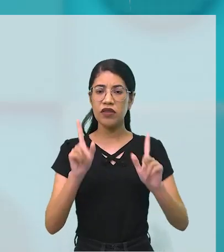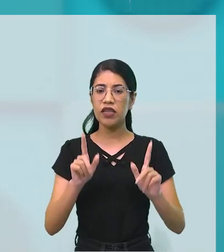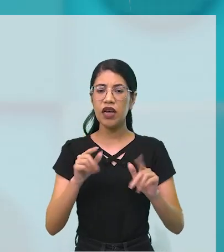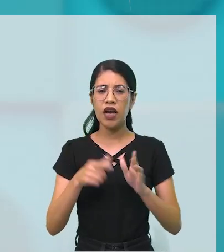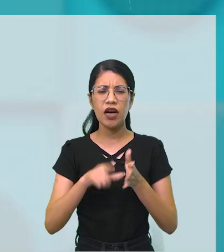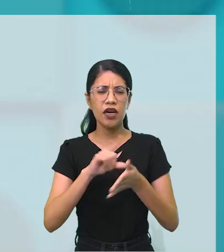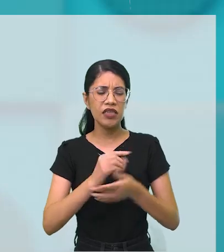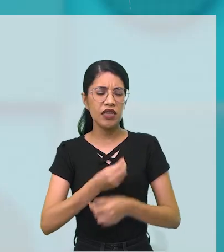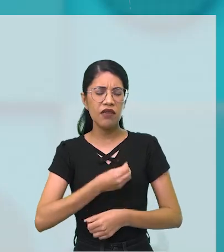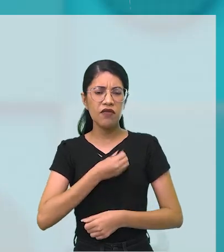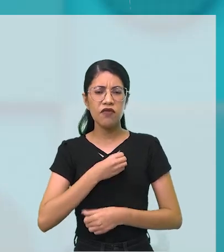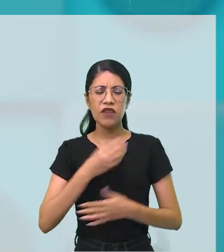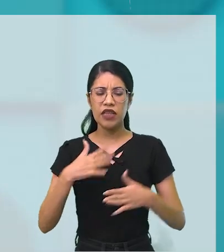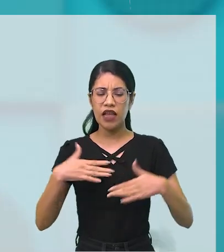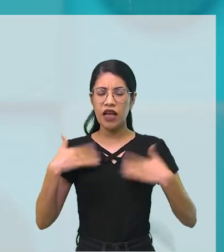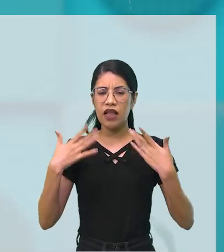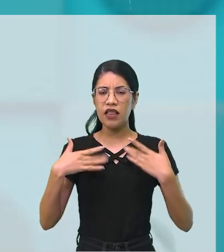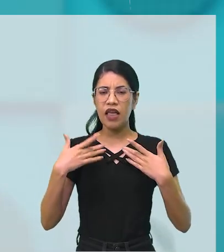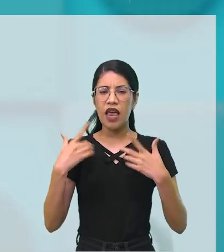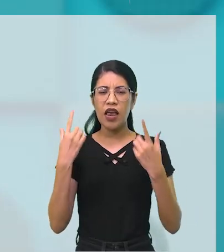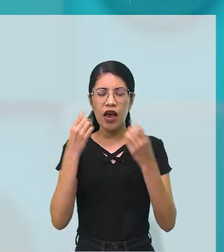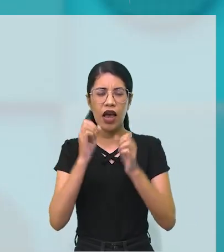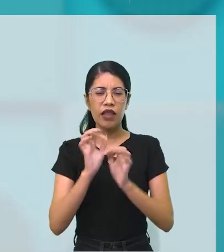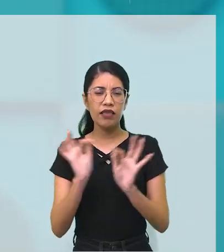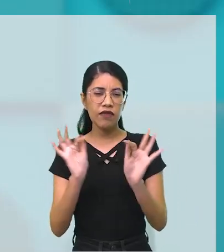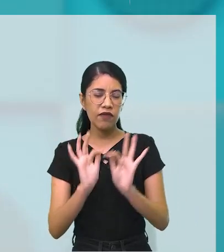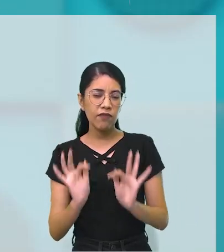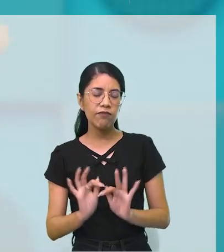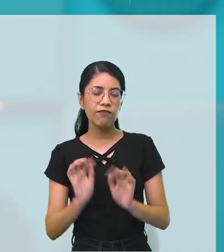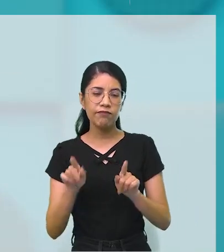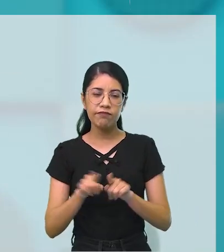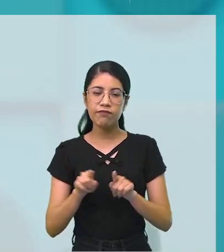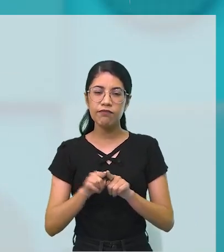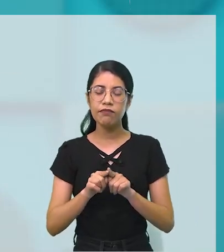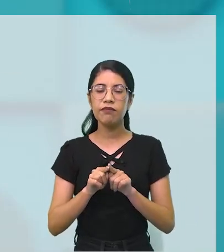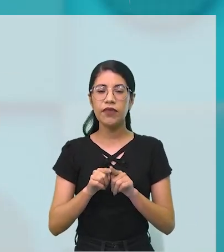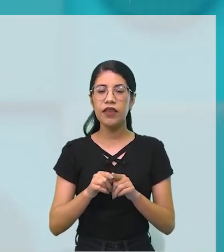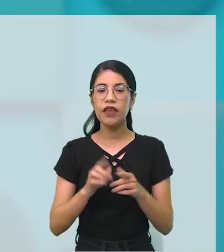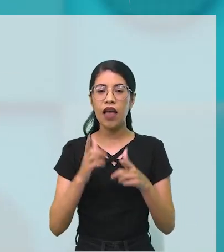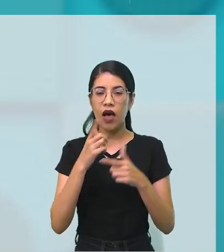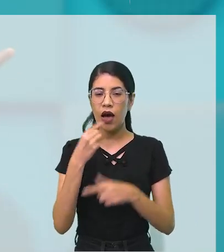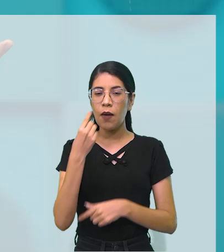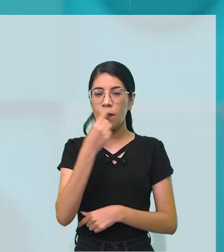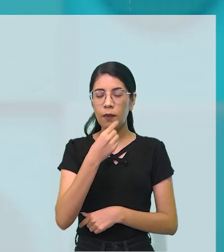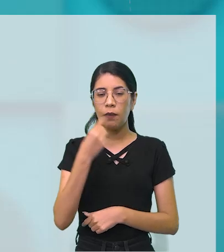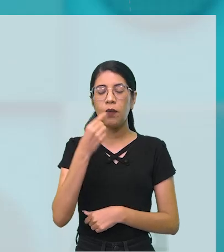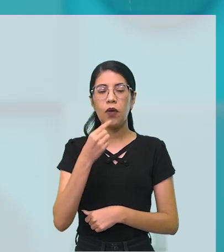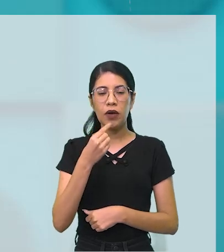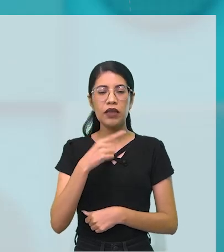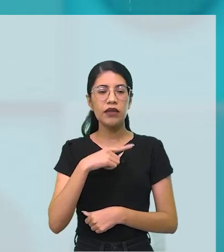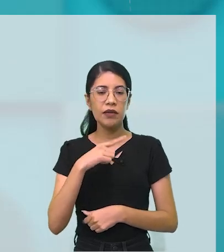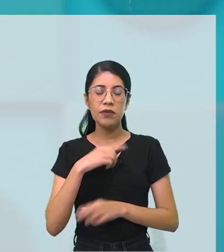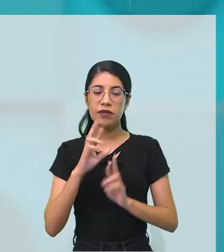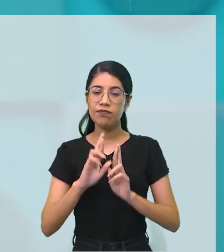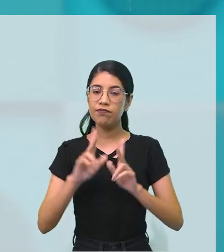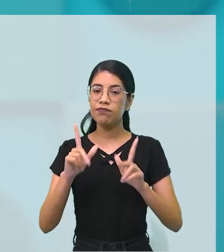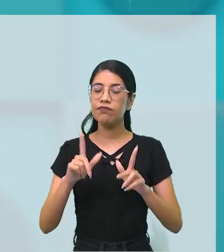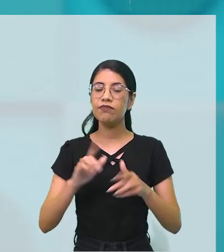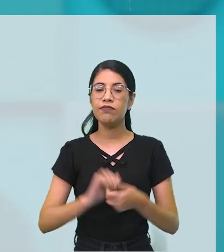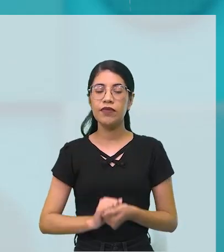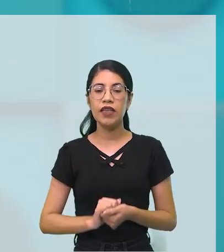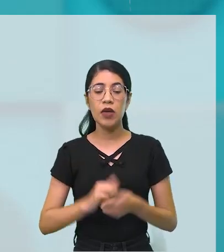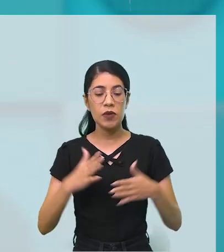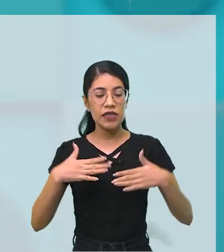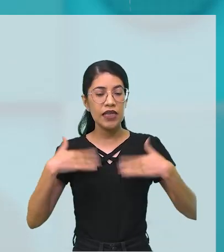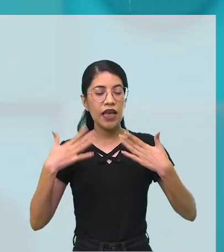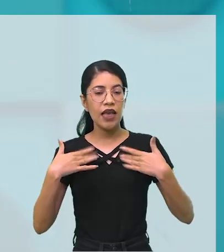tinha vida, meu rosto era mais iluminado, alegre, meus lábios mais carnudos, eu falava com muita